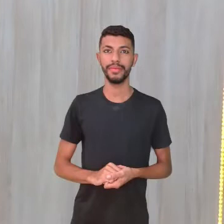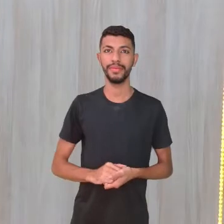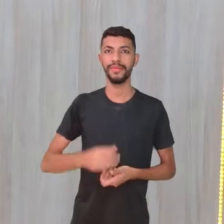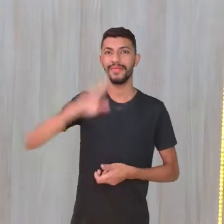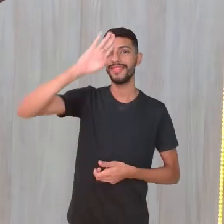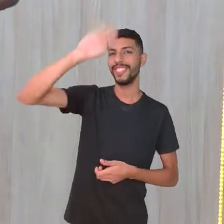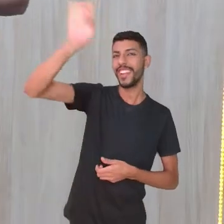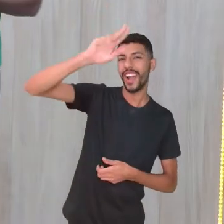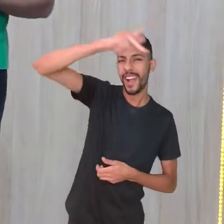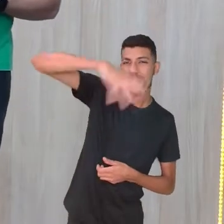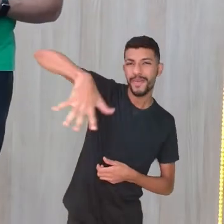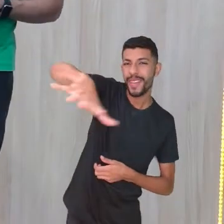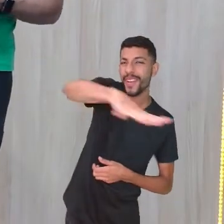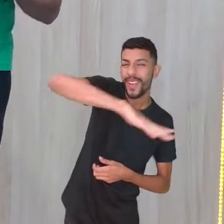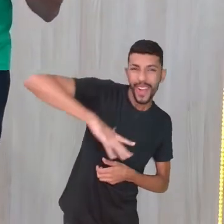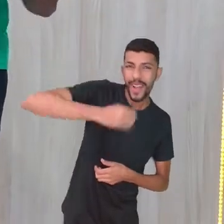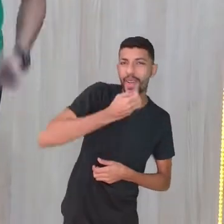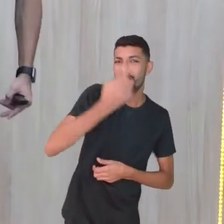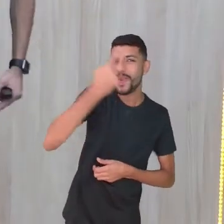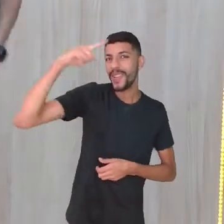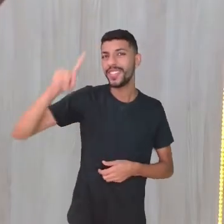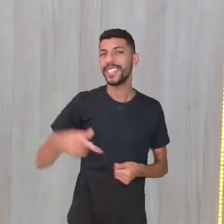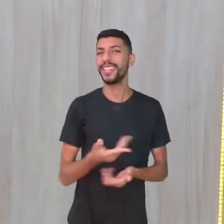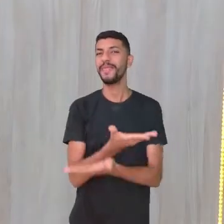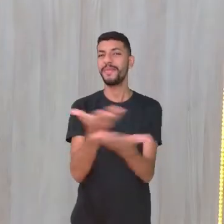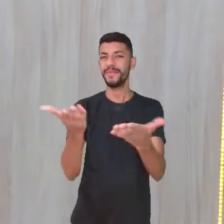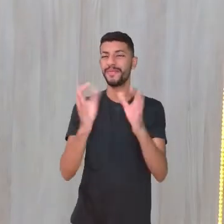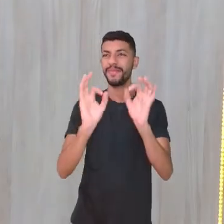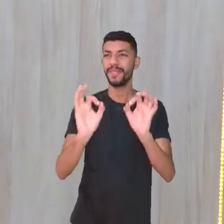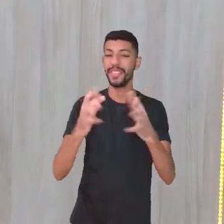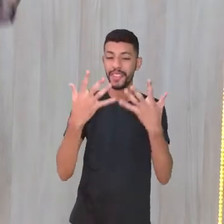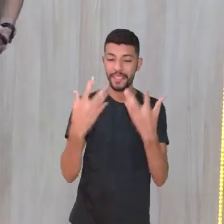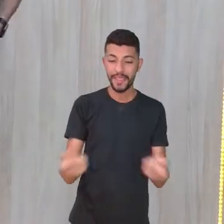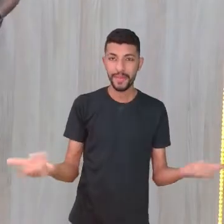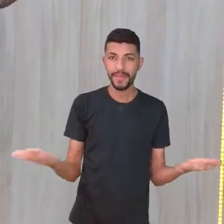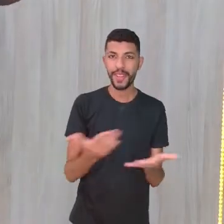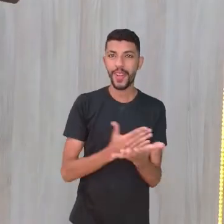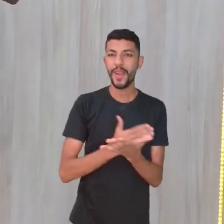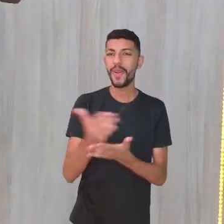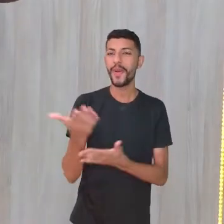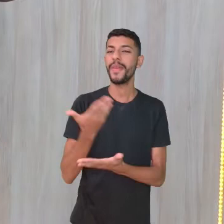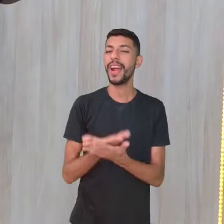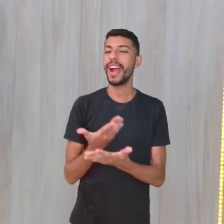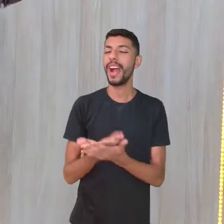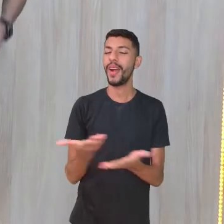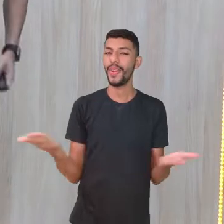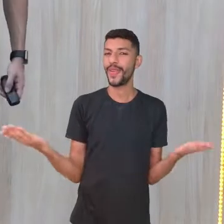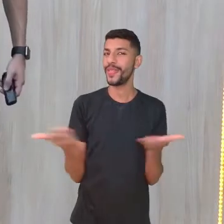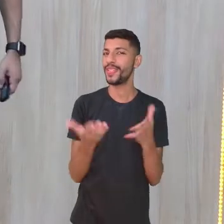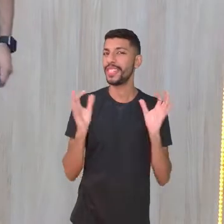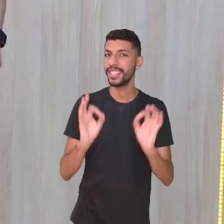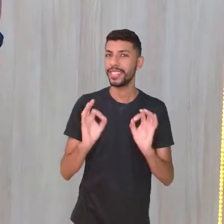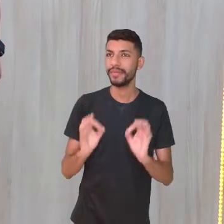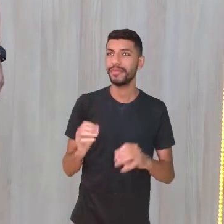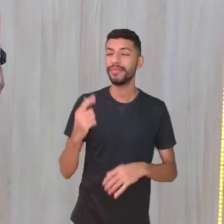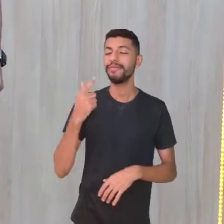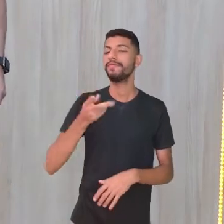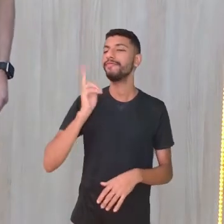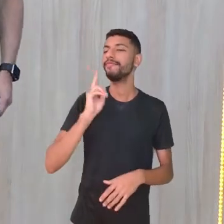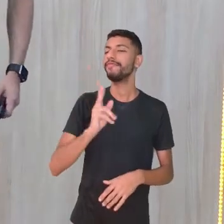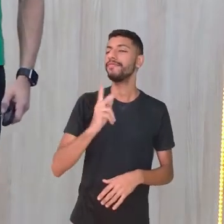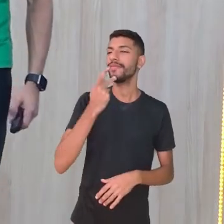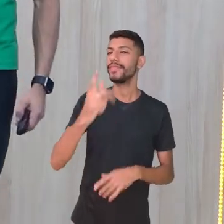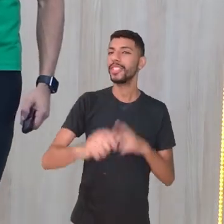Fala galerinha, muito bom dia para você. Vamos começar aí a nossa aula de hoje, né? Eu sempre digo